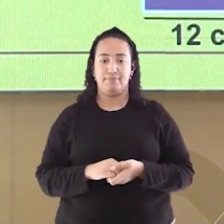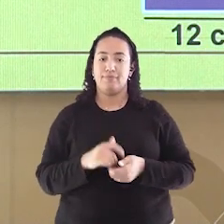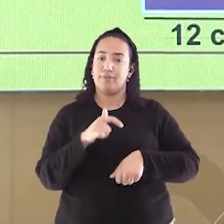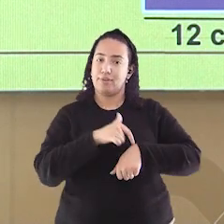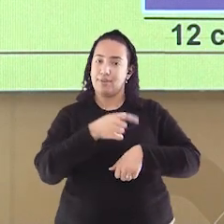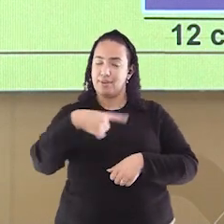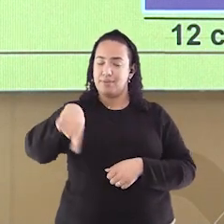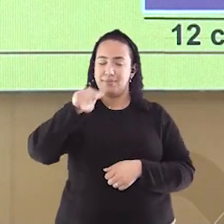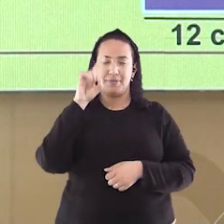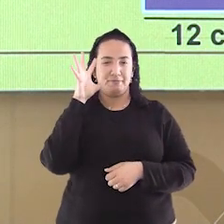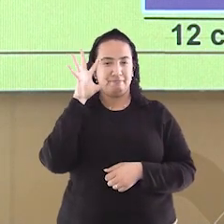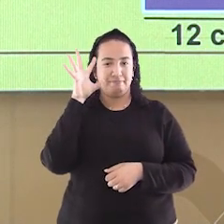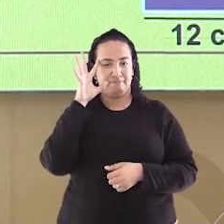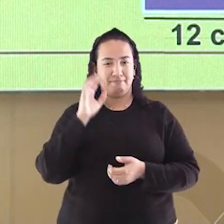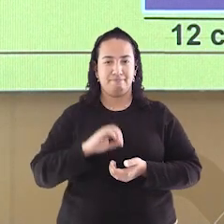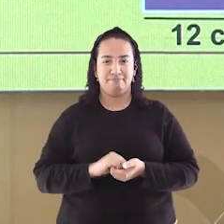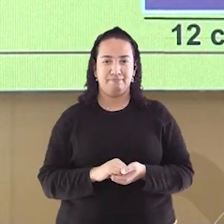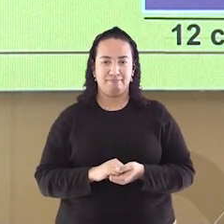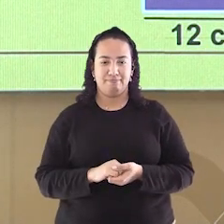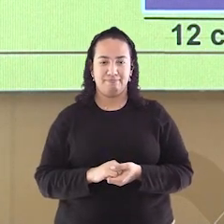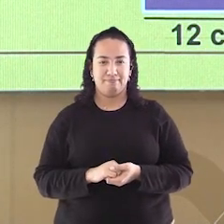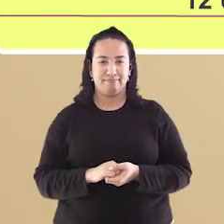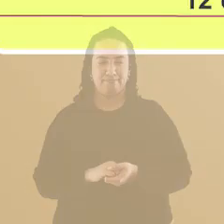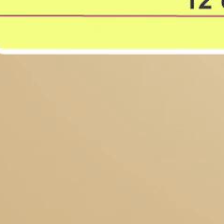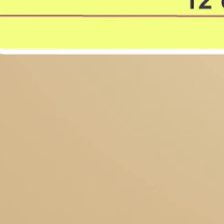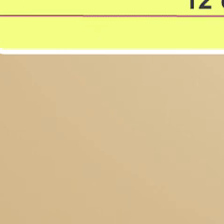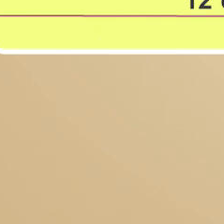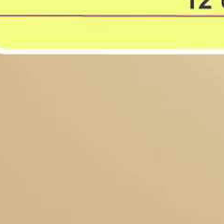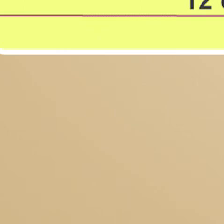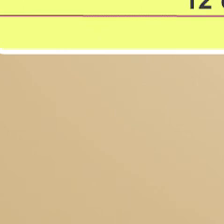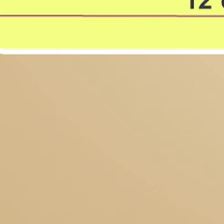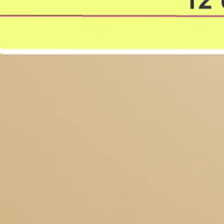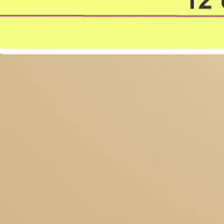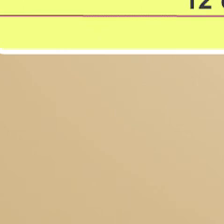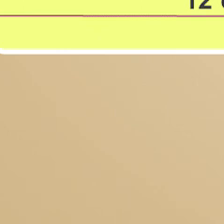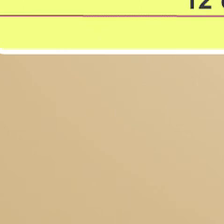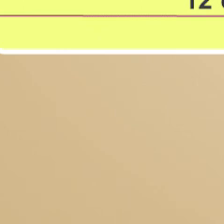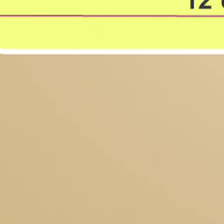cúbico? Eu vou dar um tempo para vocês responderem.